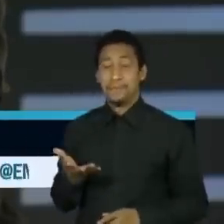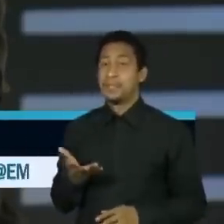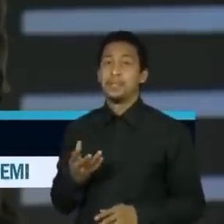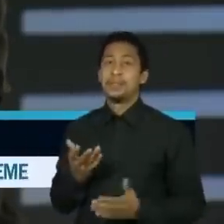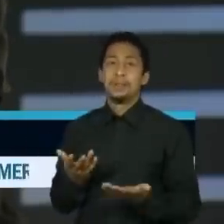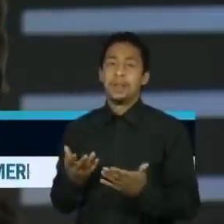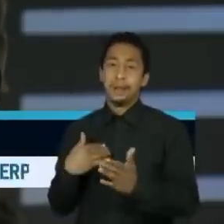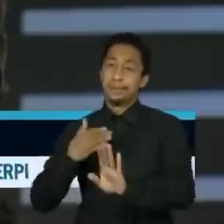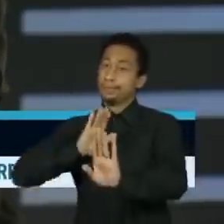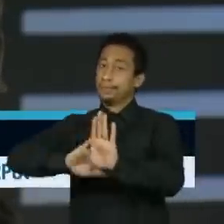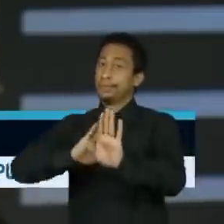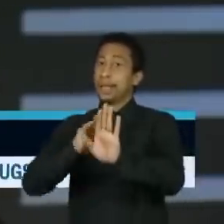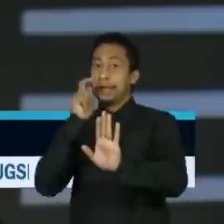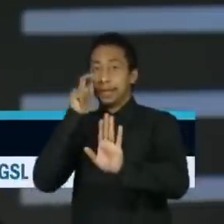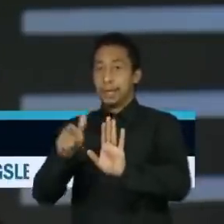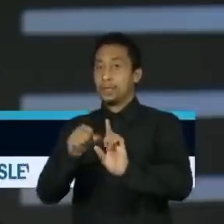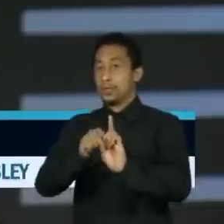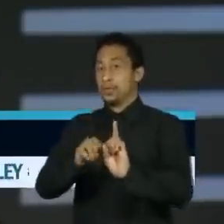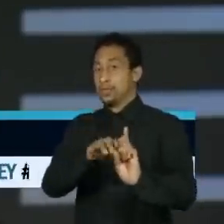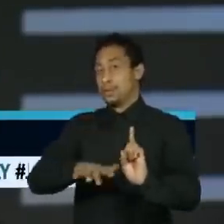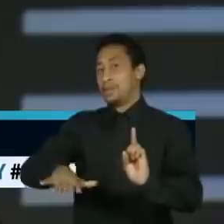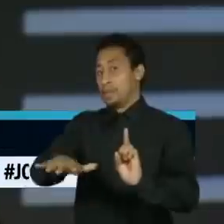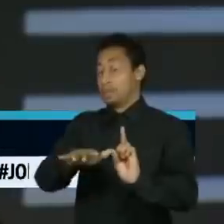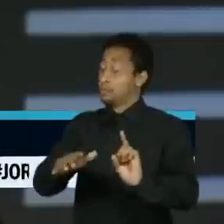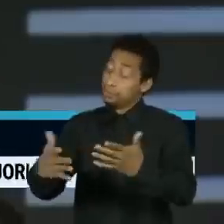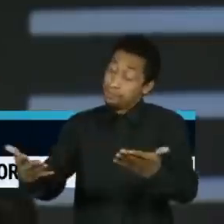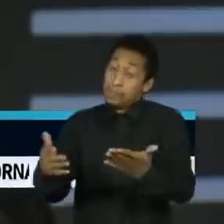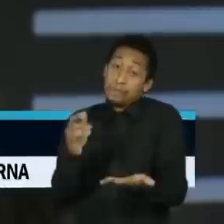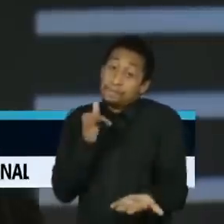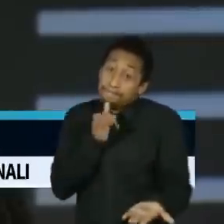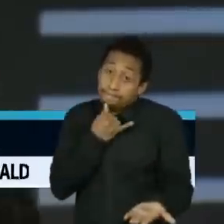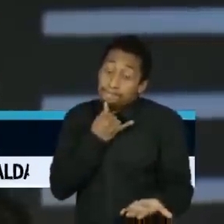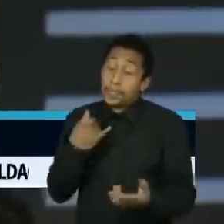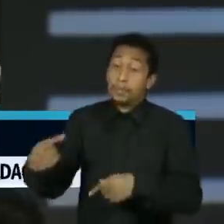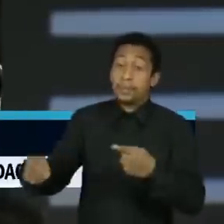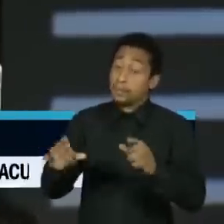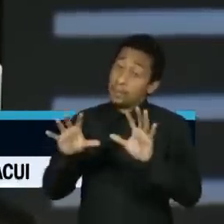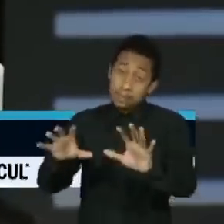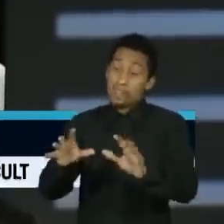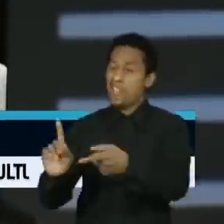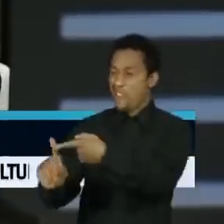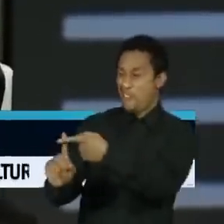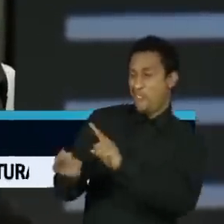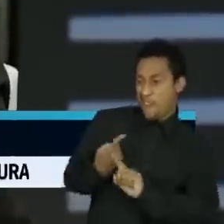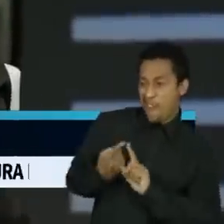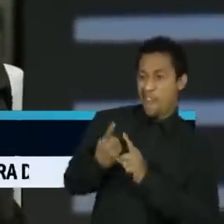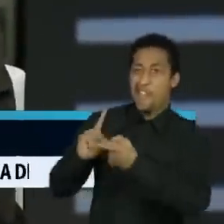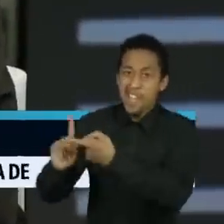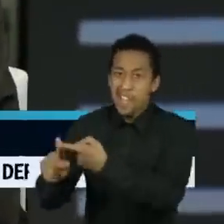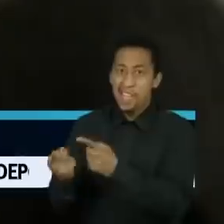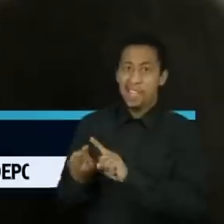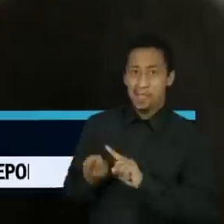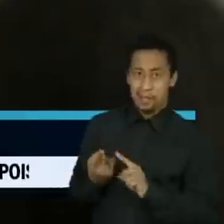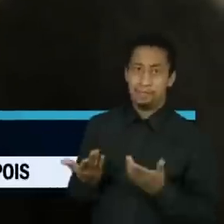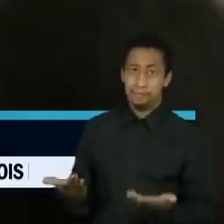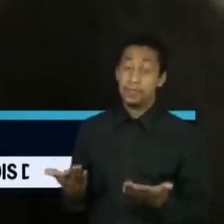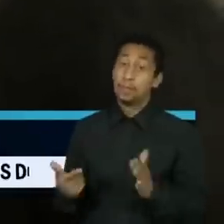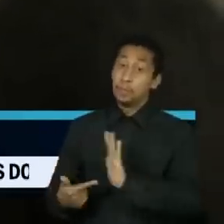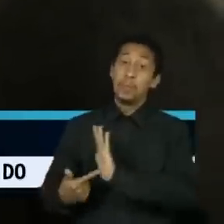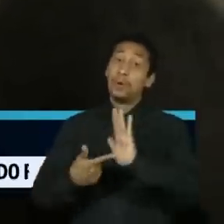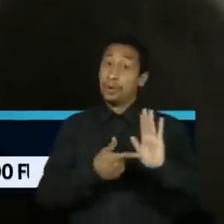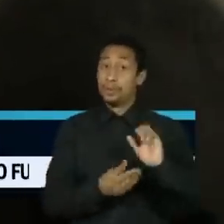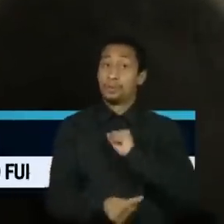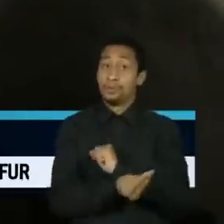de interesses sociais. Mas a política funciona em todo lugar com esse toma lá da cá. É que aqui fica muito claro, o Estado é corrupto,